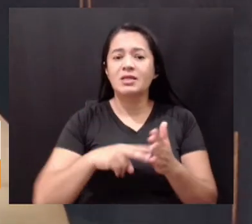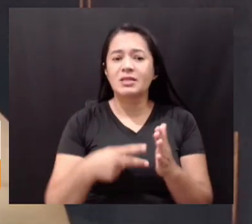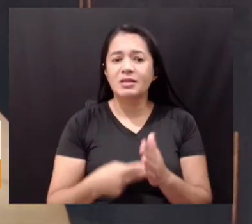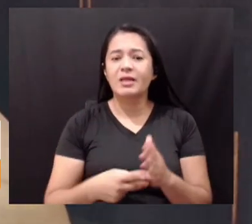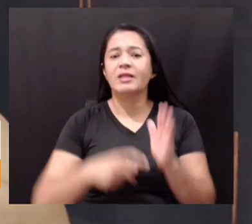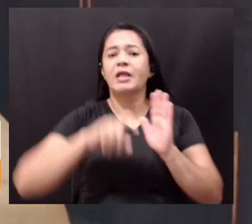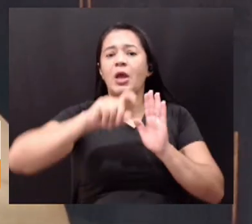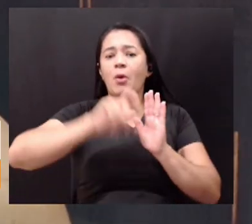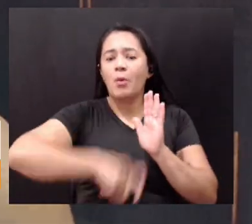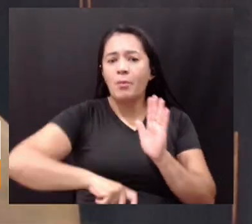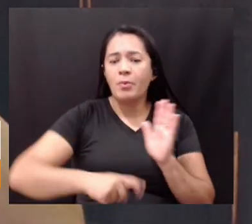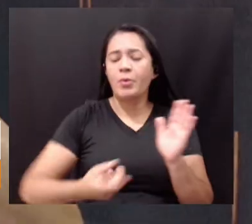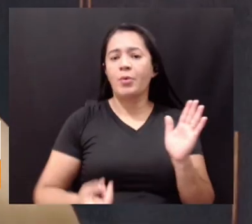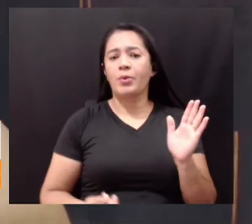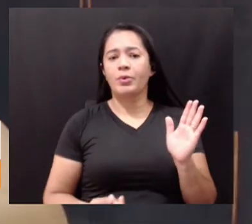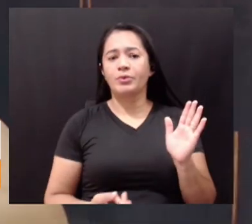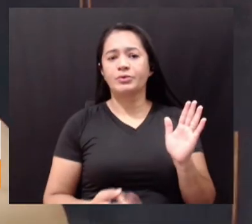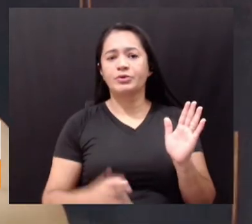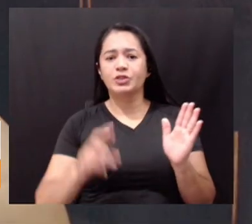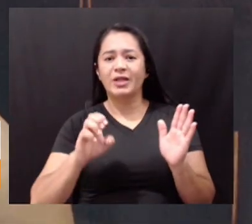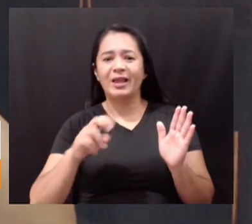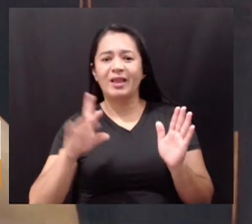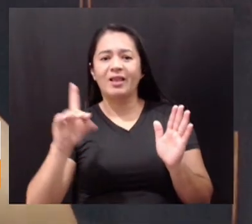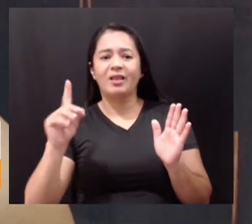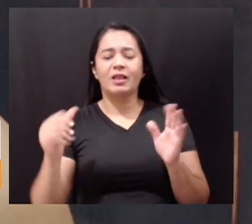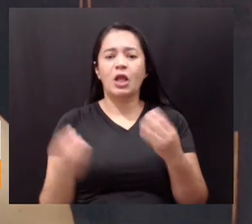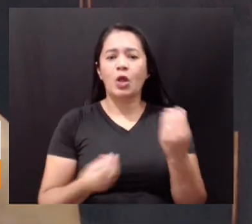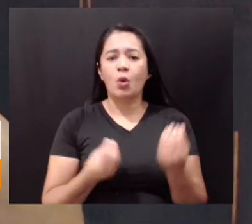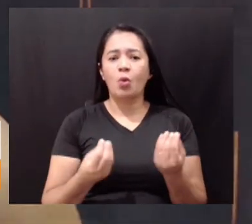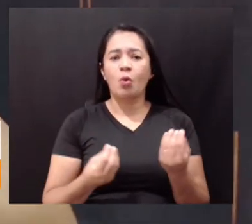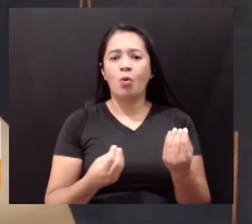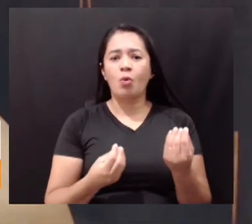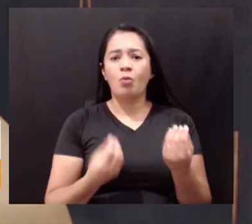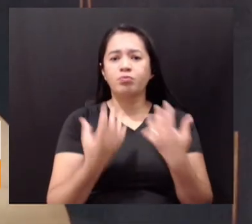né? Como é que funciona